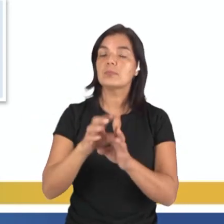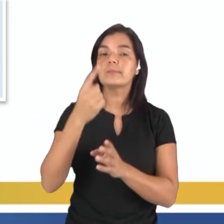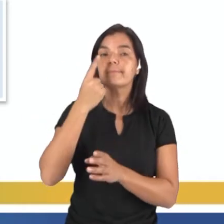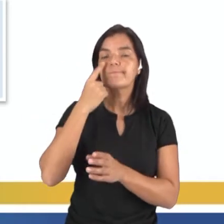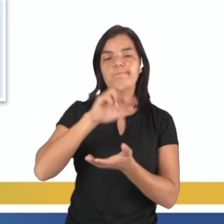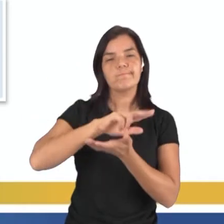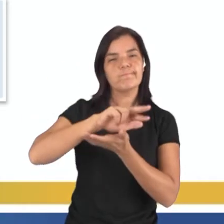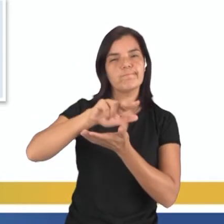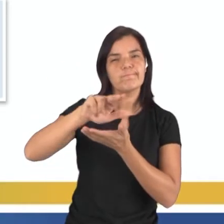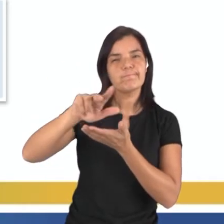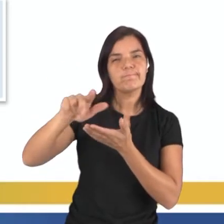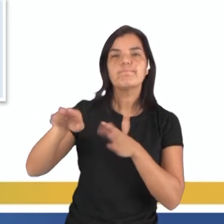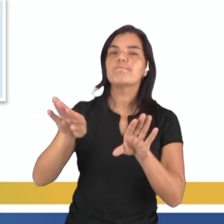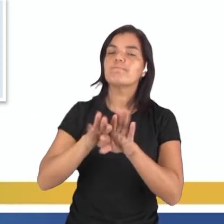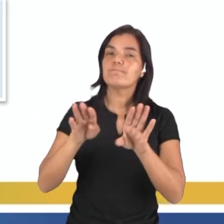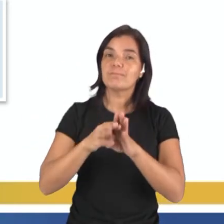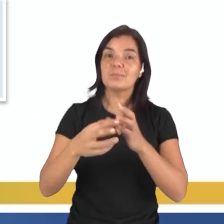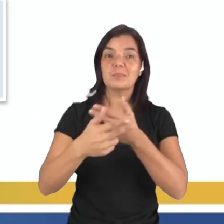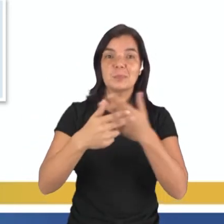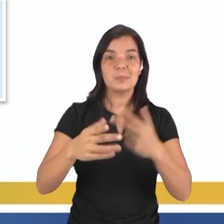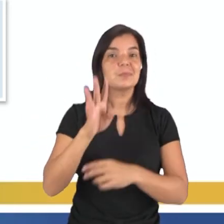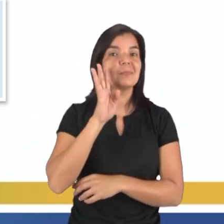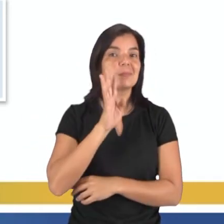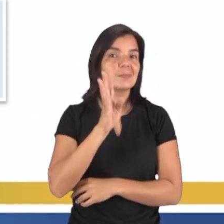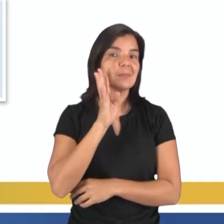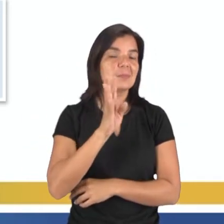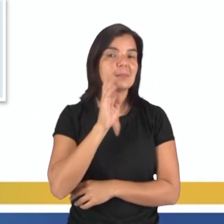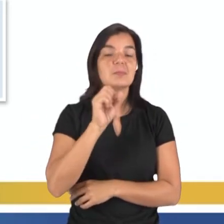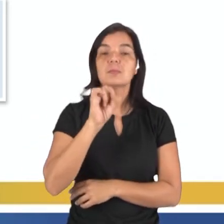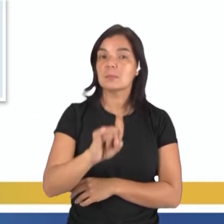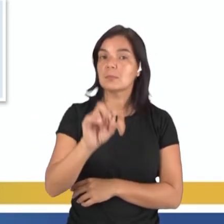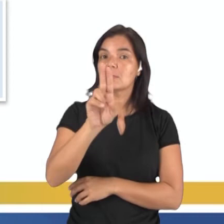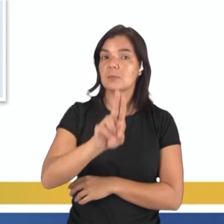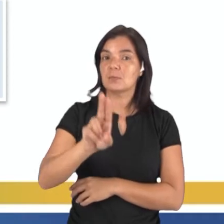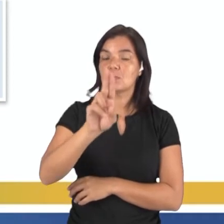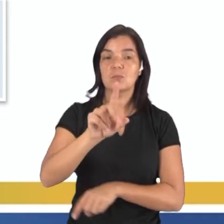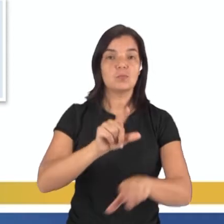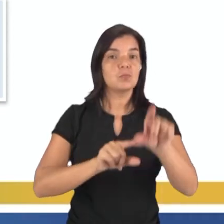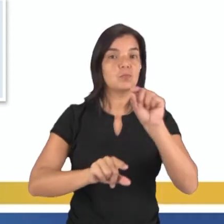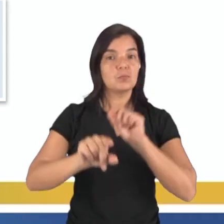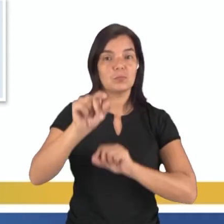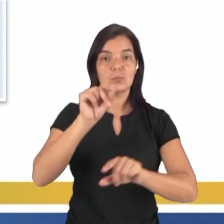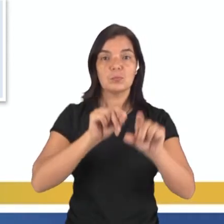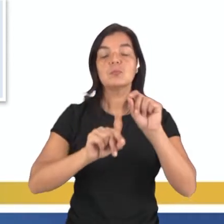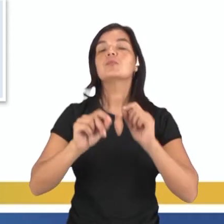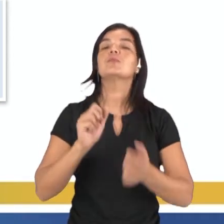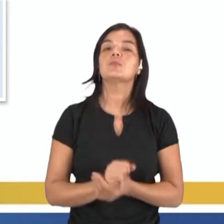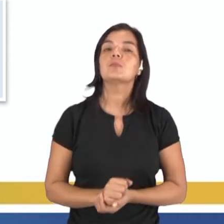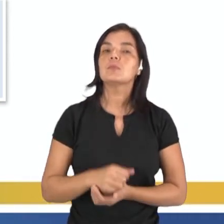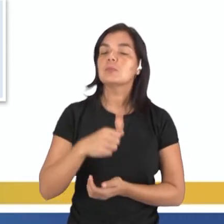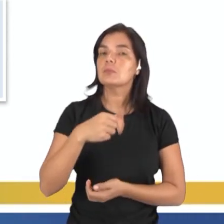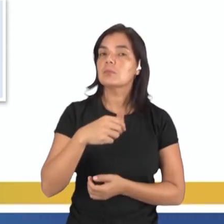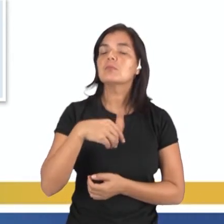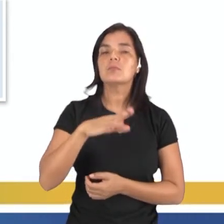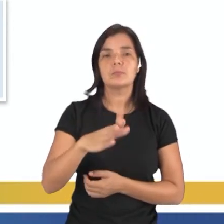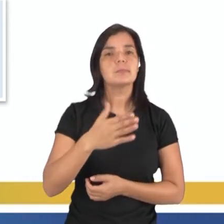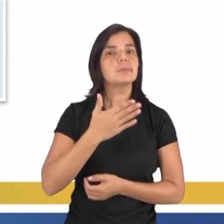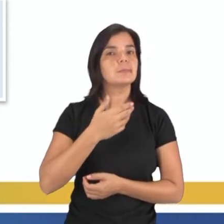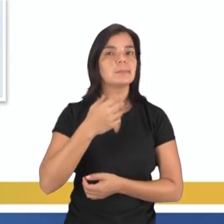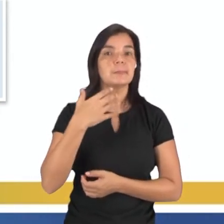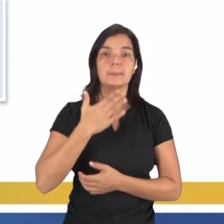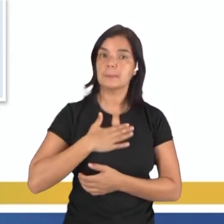com diversos efeitos e transições. Se for utilizá-los, escolha os mais